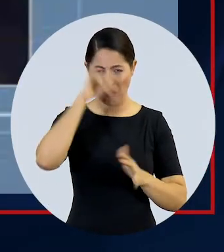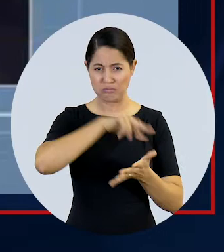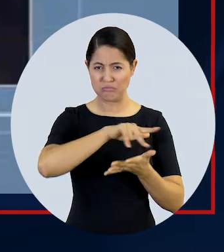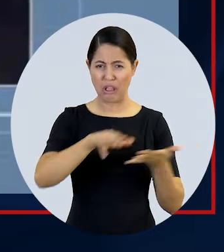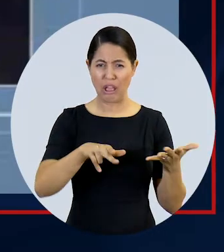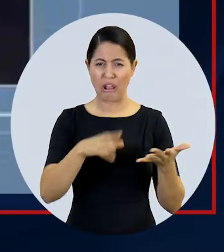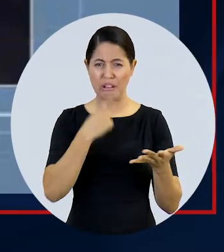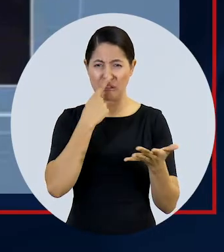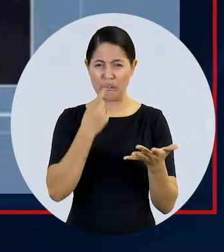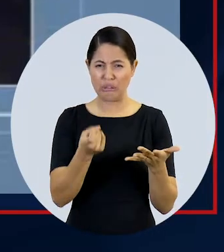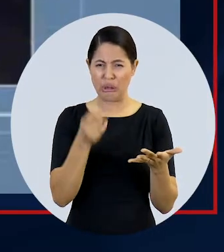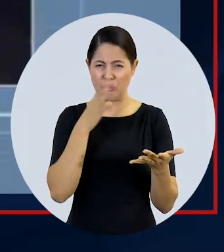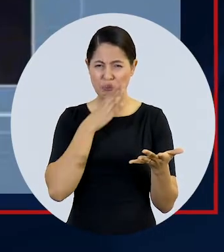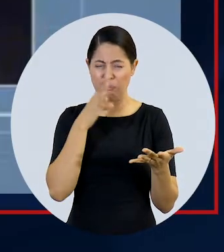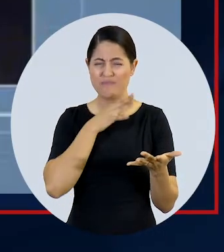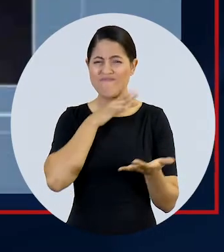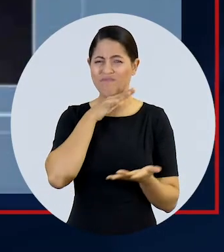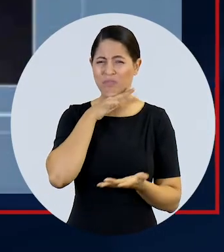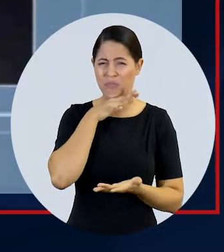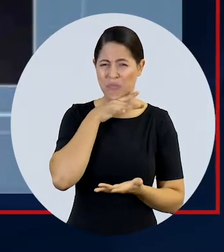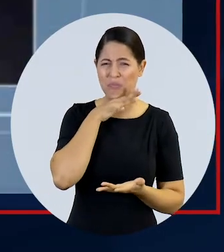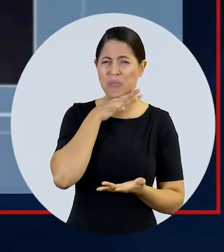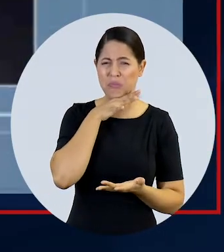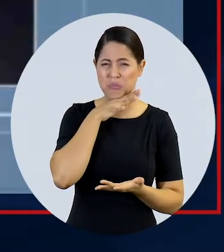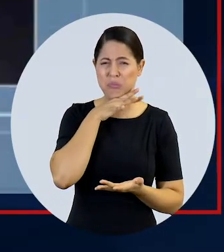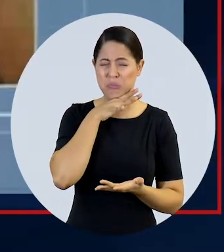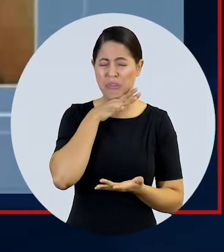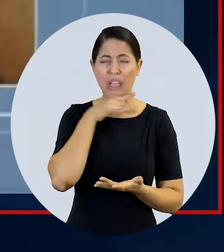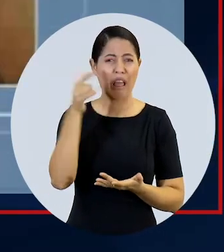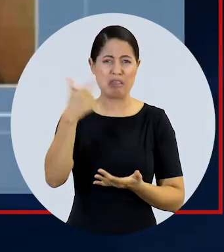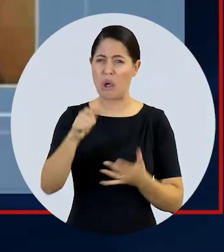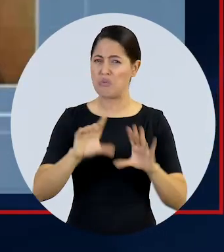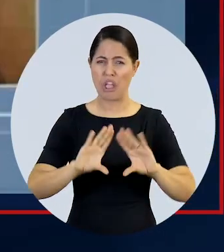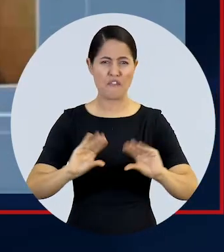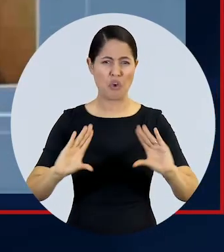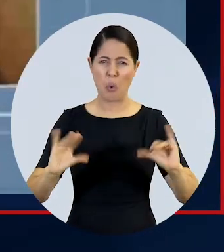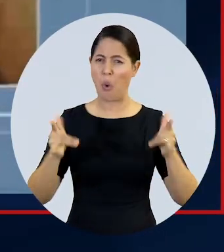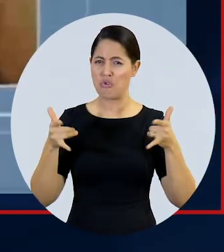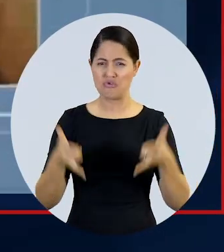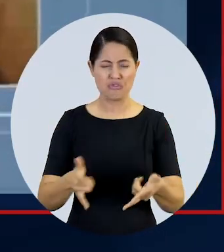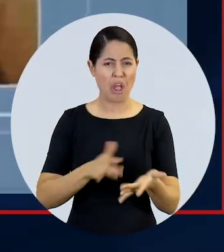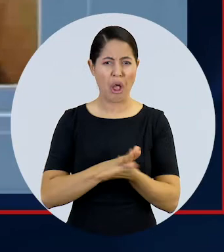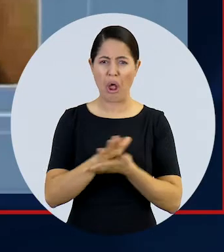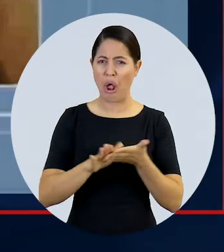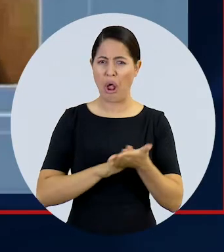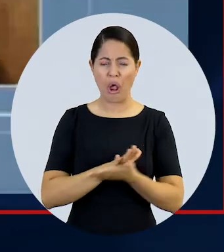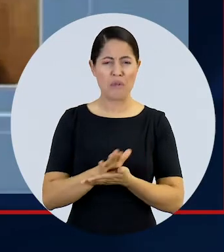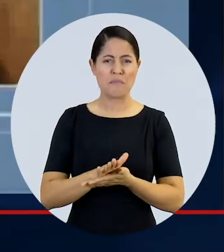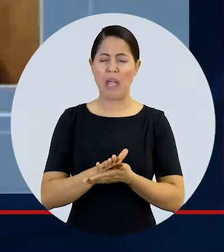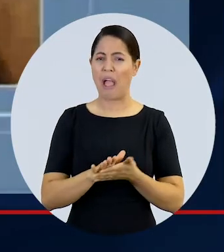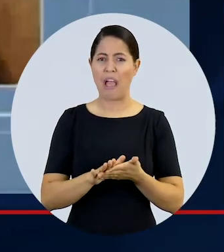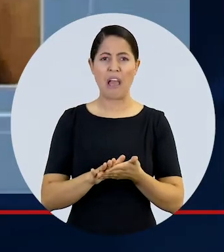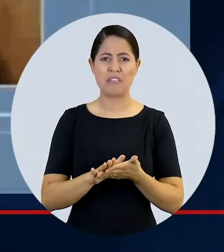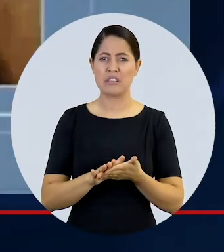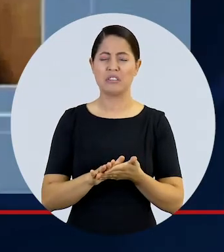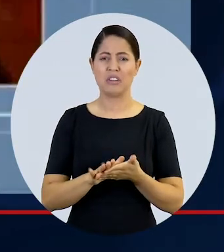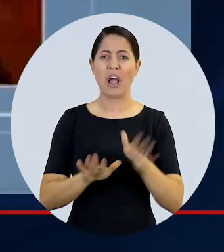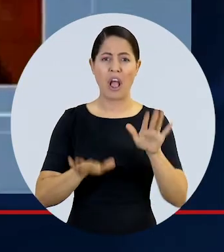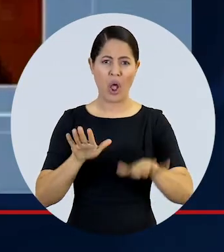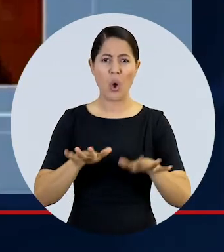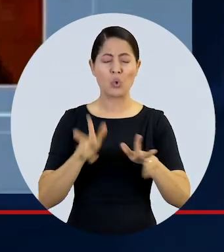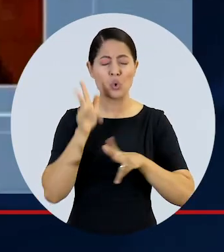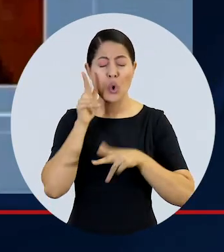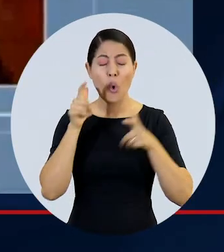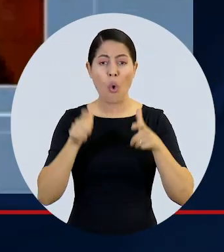né, de bovinos, então era um odor muito desagradável. Eles não receberam colchão, roupa de cama,